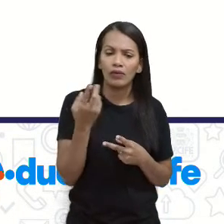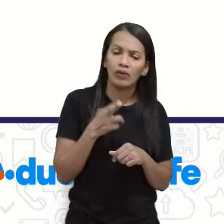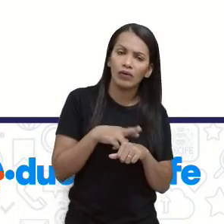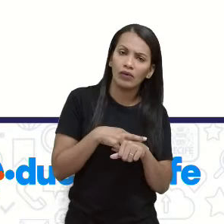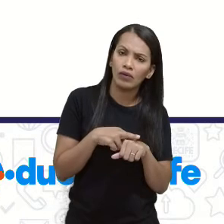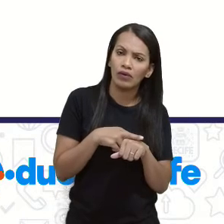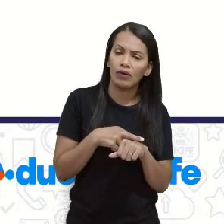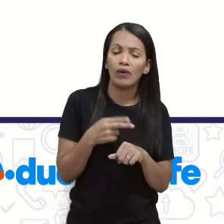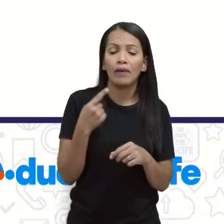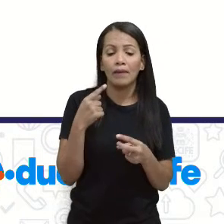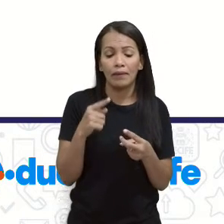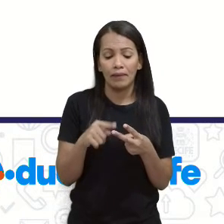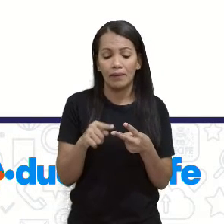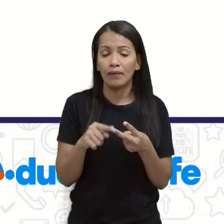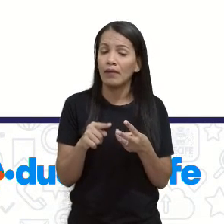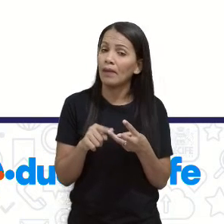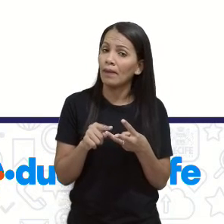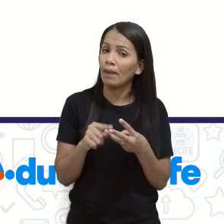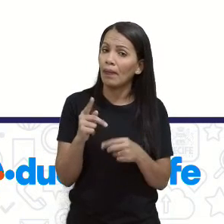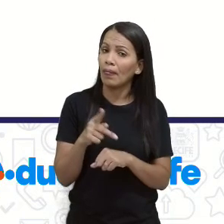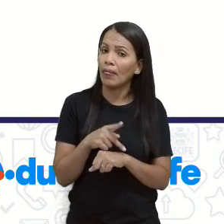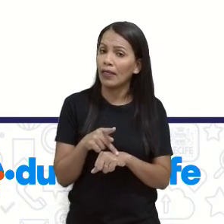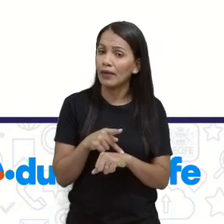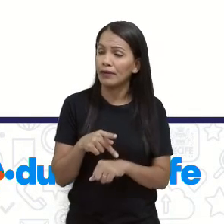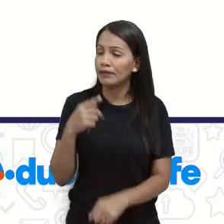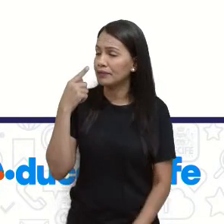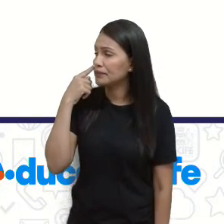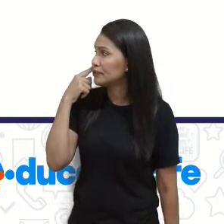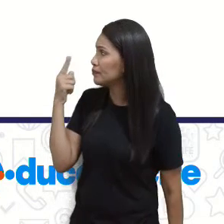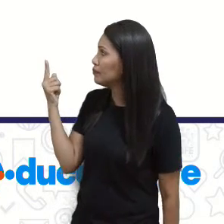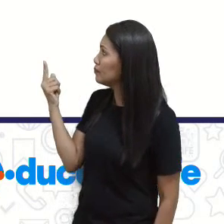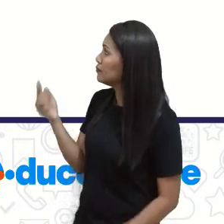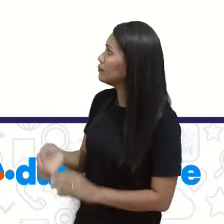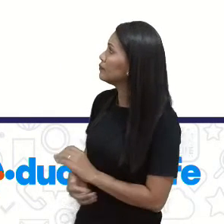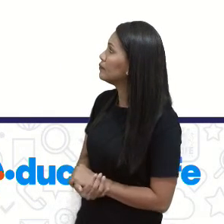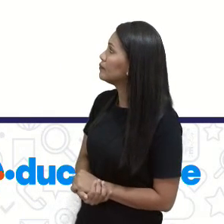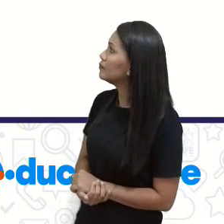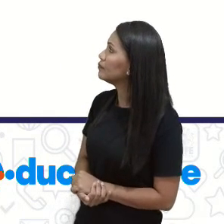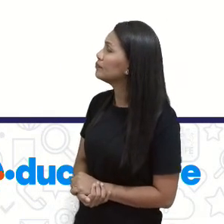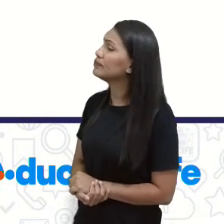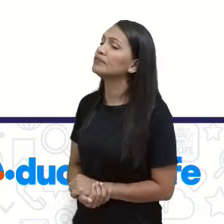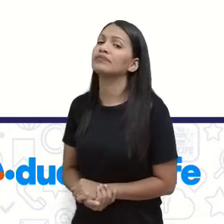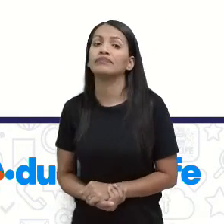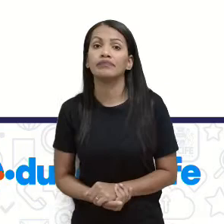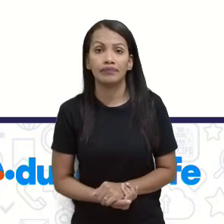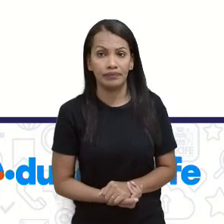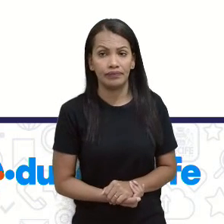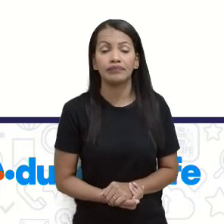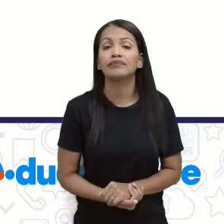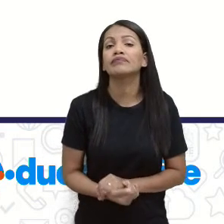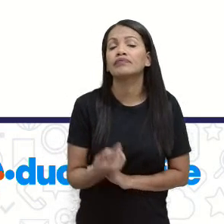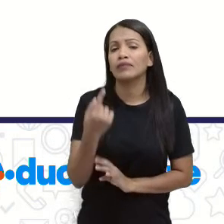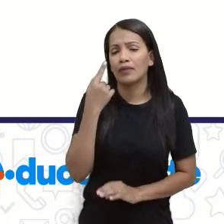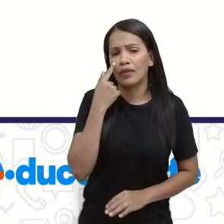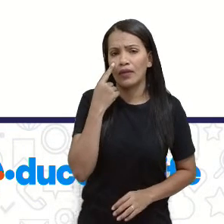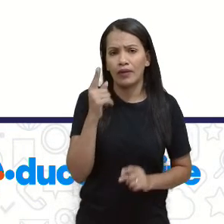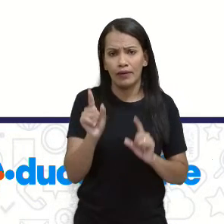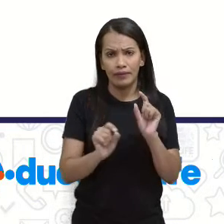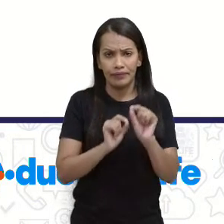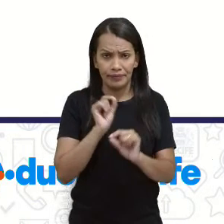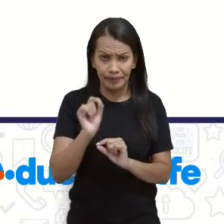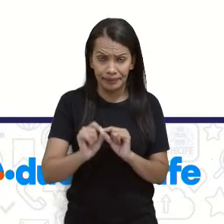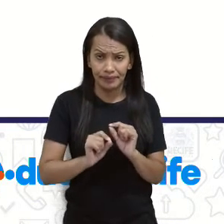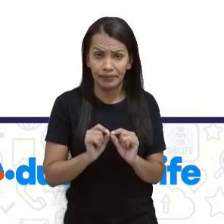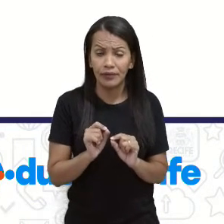preta, observa bem. E tem um cateto que é verdinho, né? E a projeção também é verdinha, observa aí que está fazendo a sombra